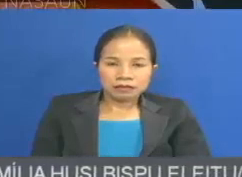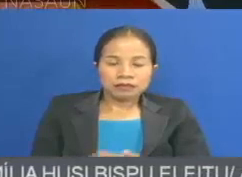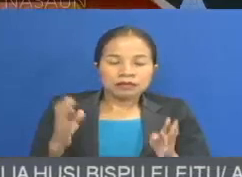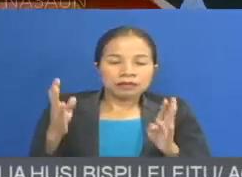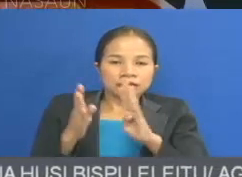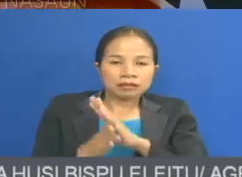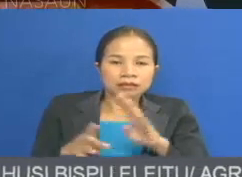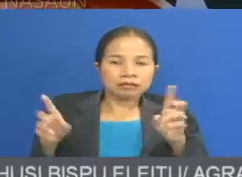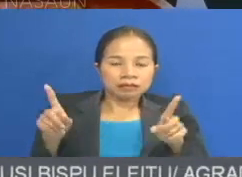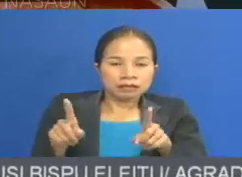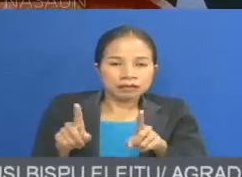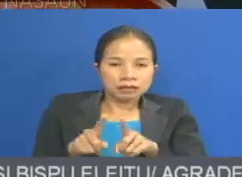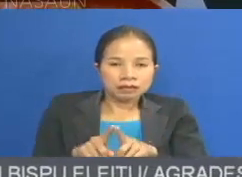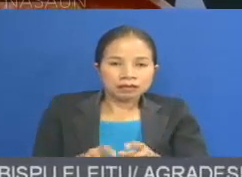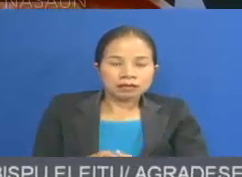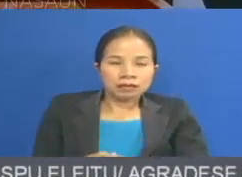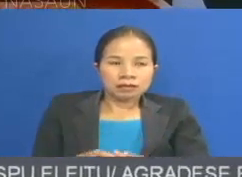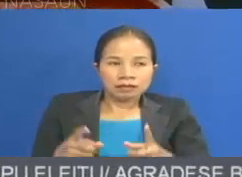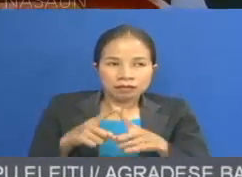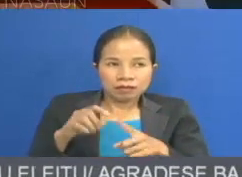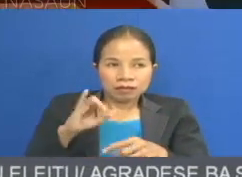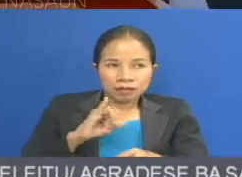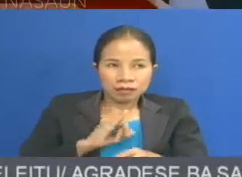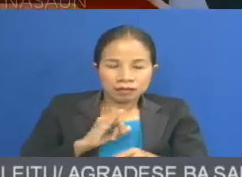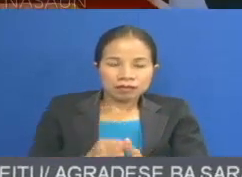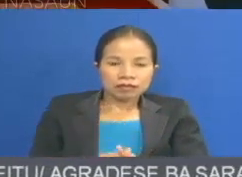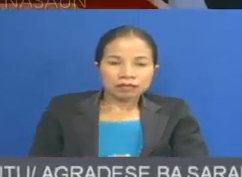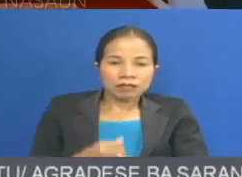o bahau a tu